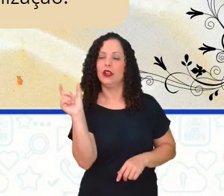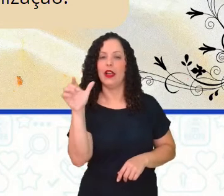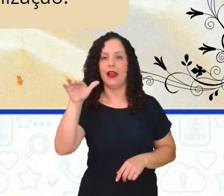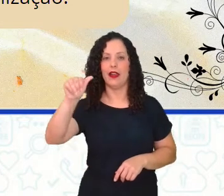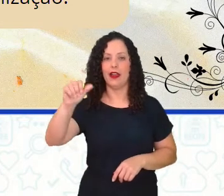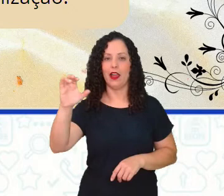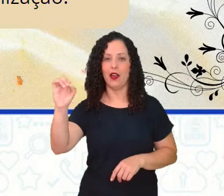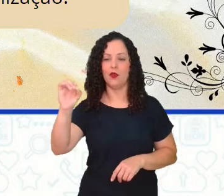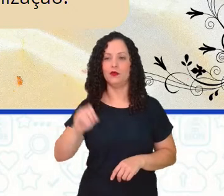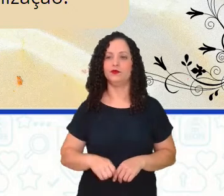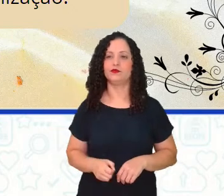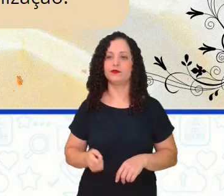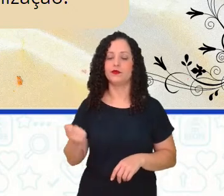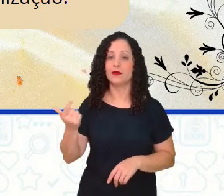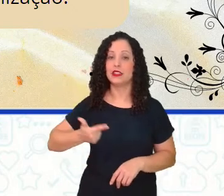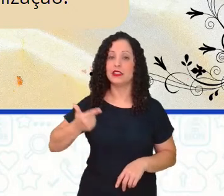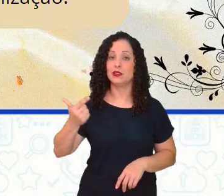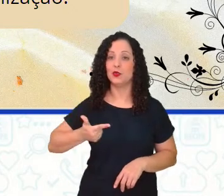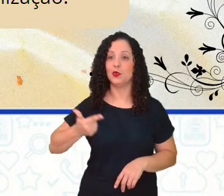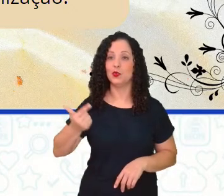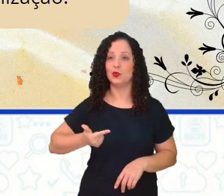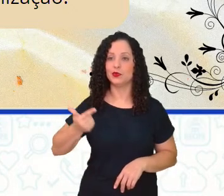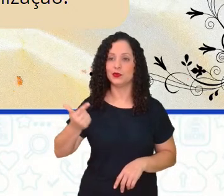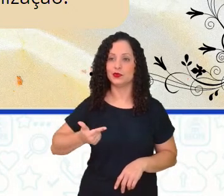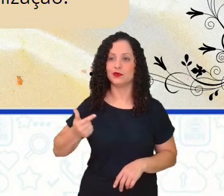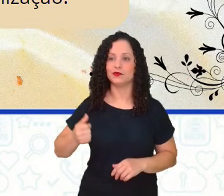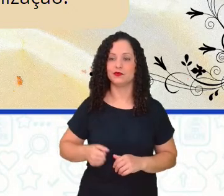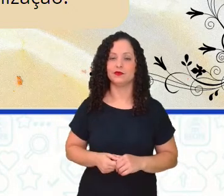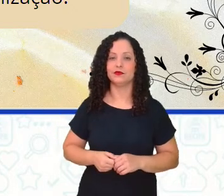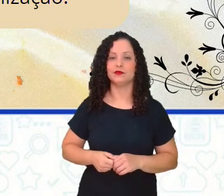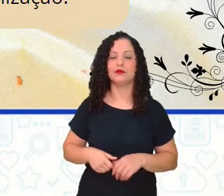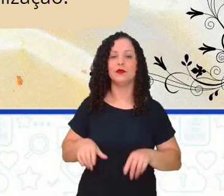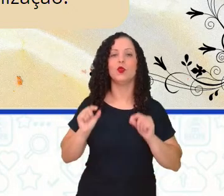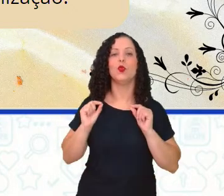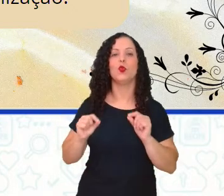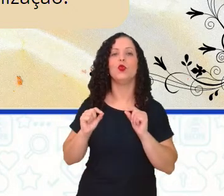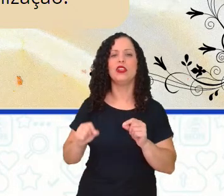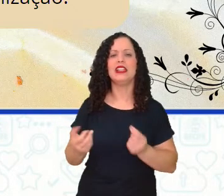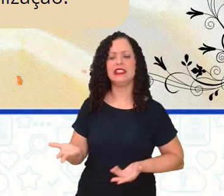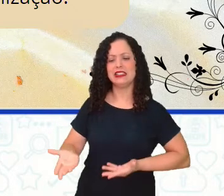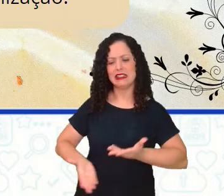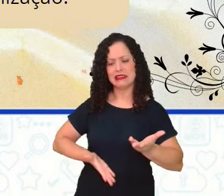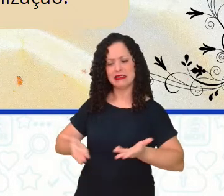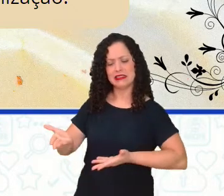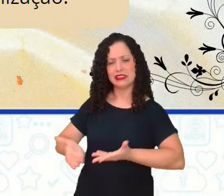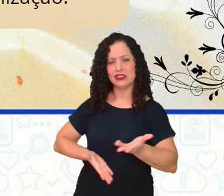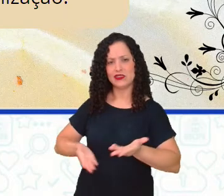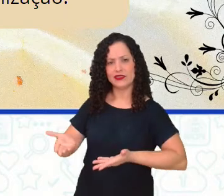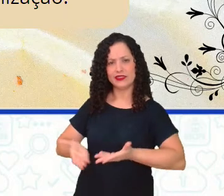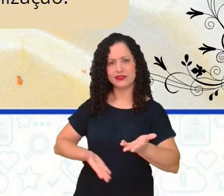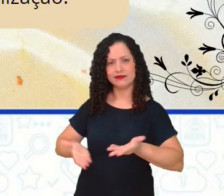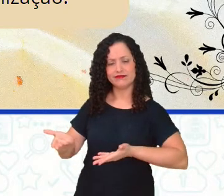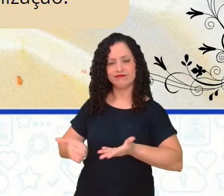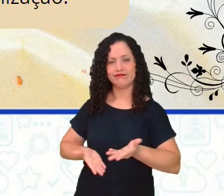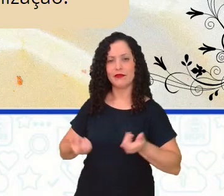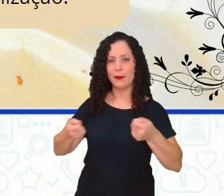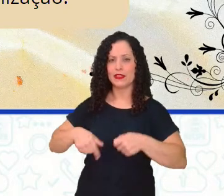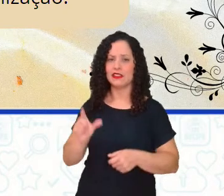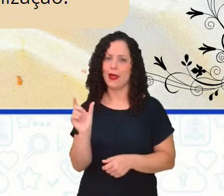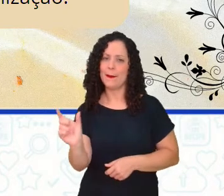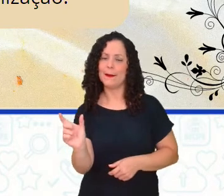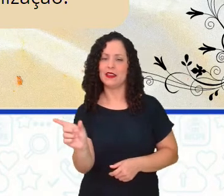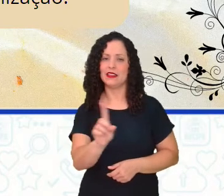O segundo exemplo, ó, com o sentido de dar assistência, não exige preposição. Então, sempre